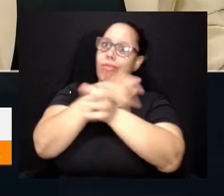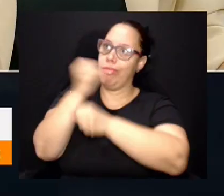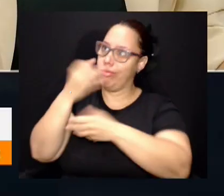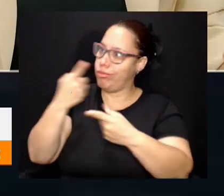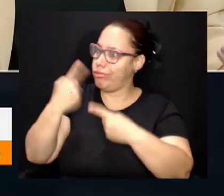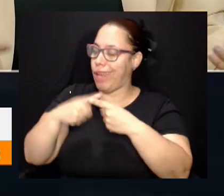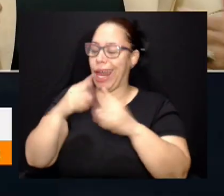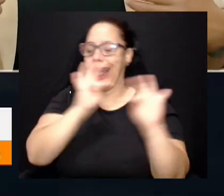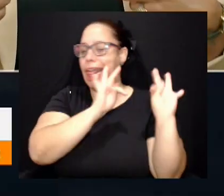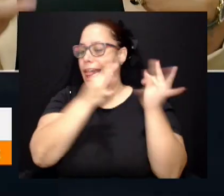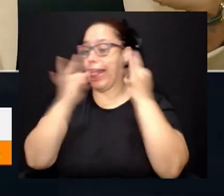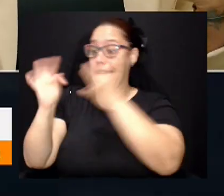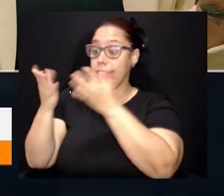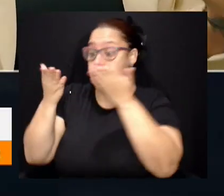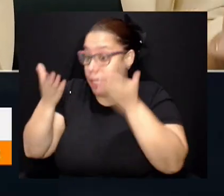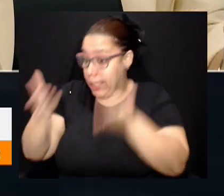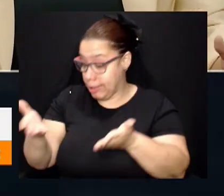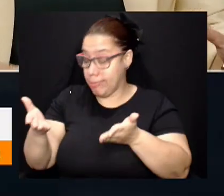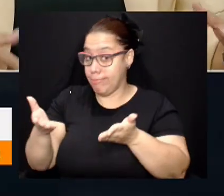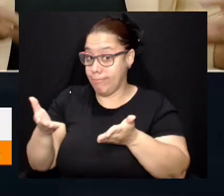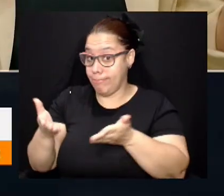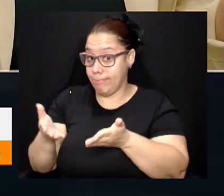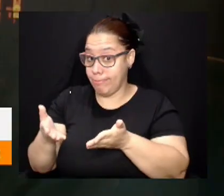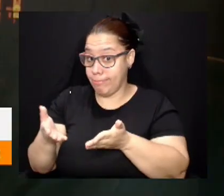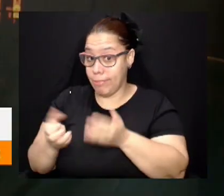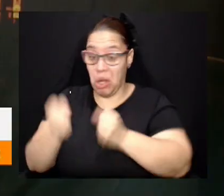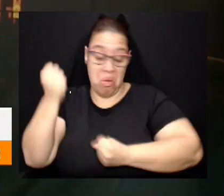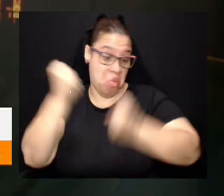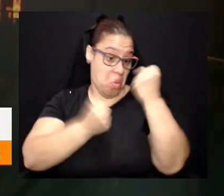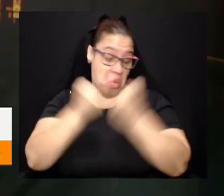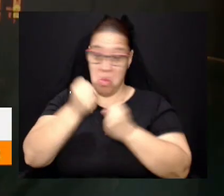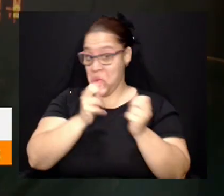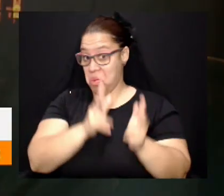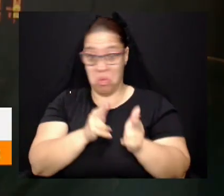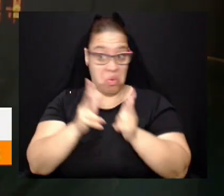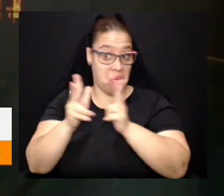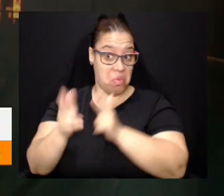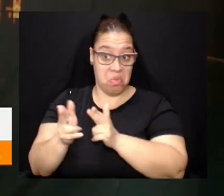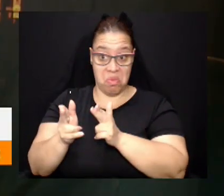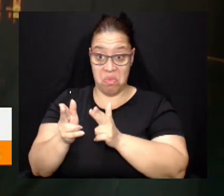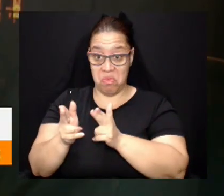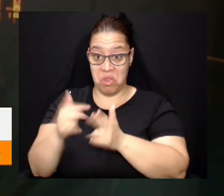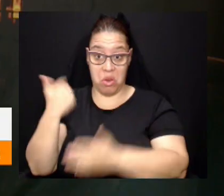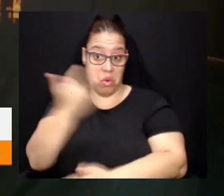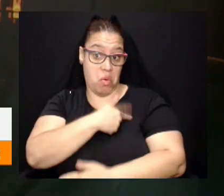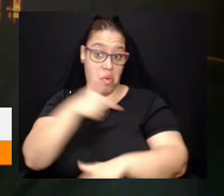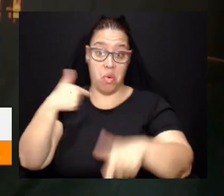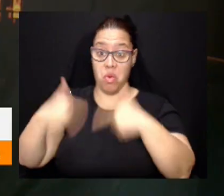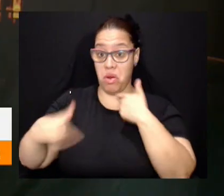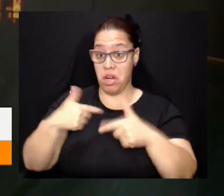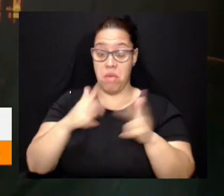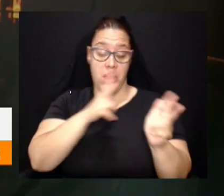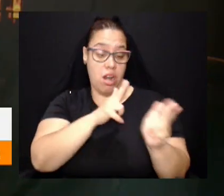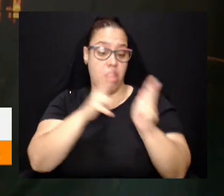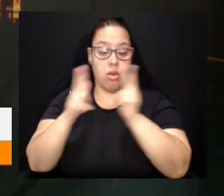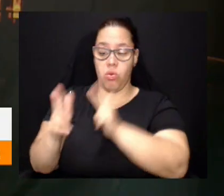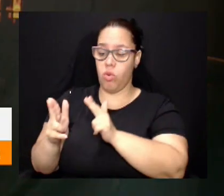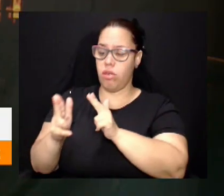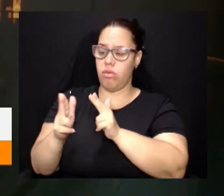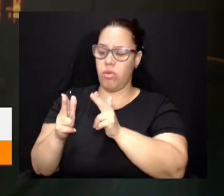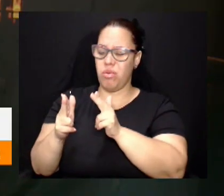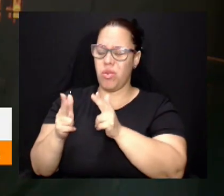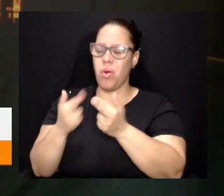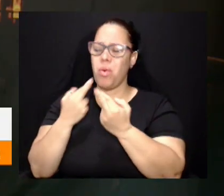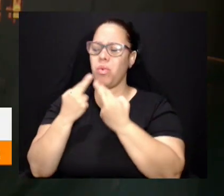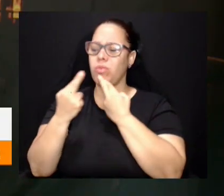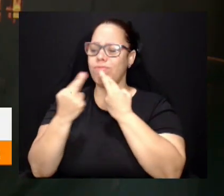está aí, né. Com o carro, automóvel é a mesma coisa, com o nosso trabalho é a mesma coisa, com o relacionamento